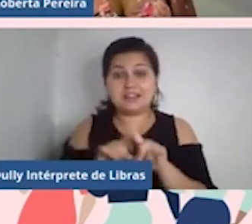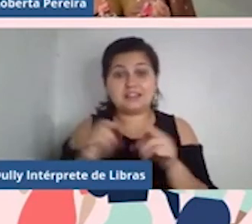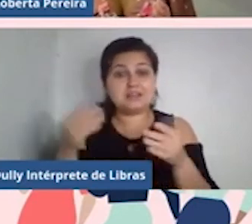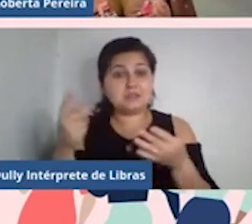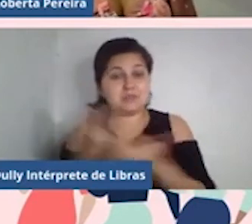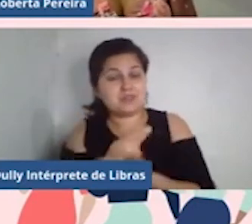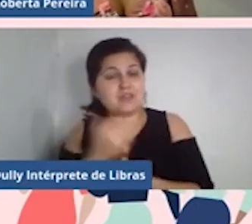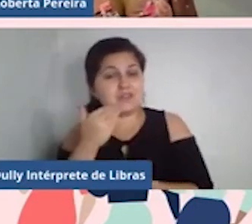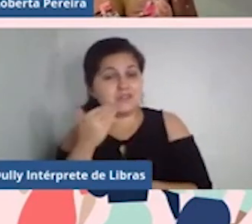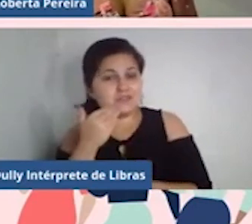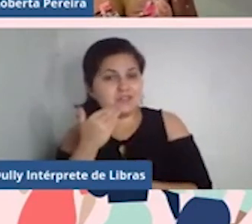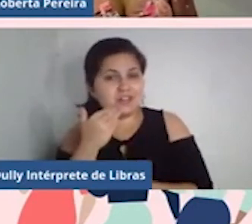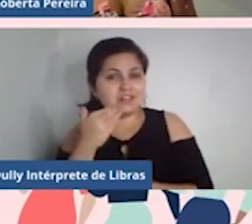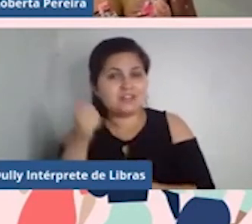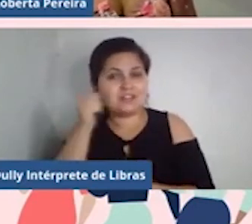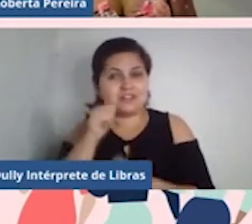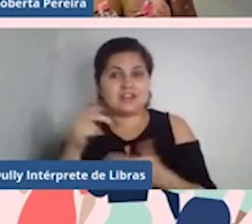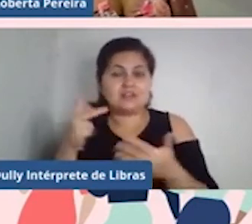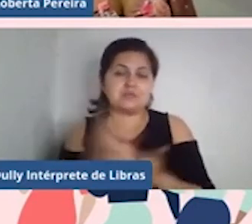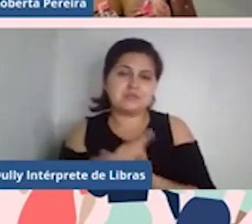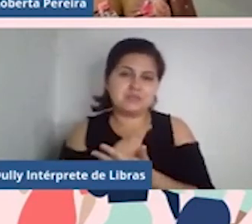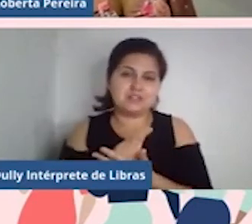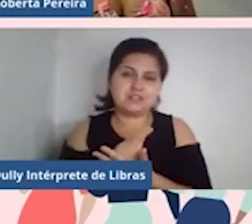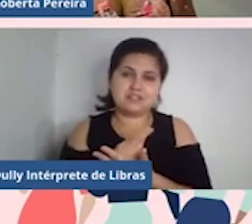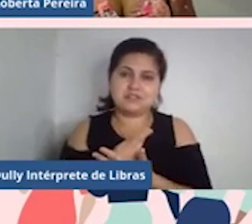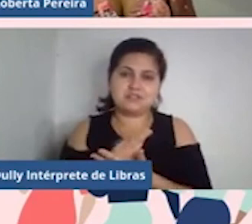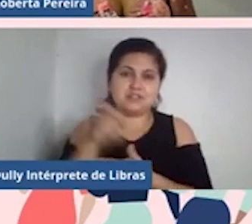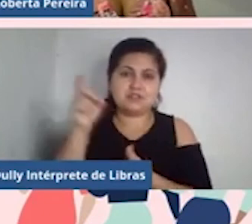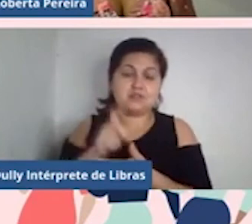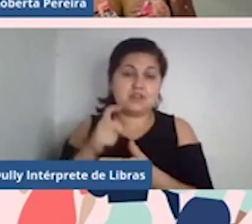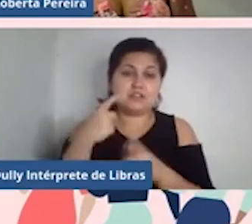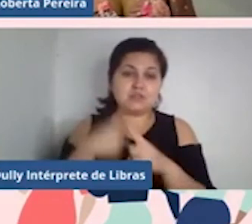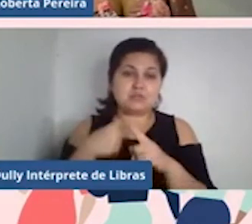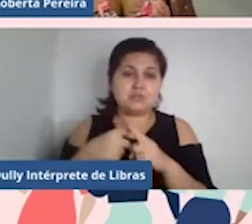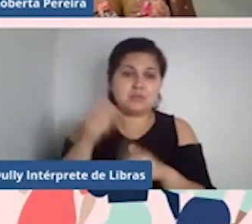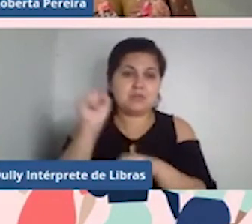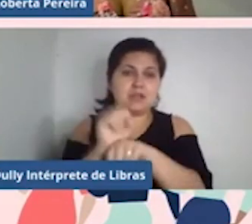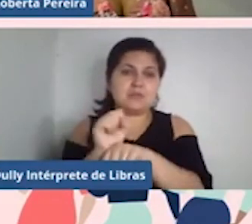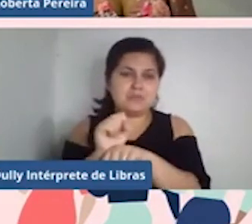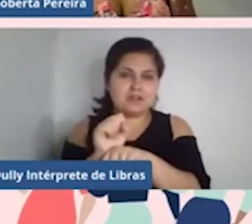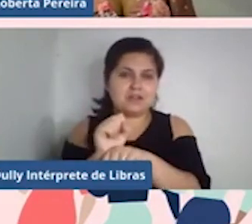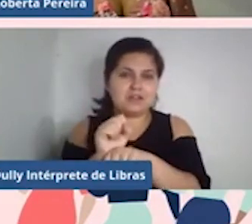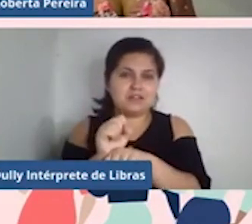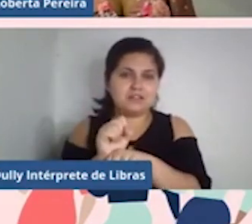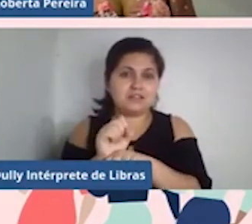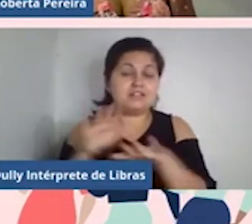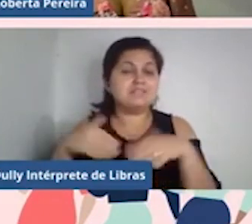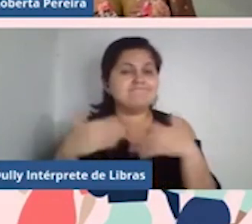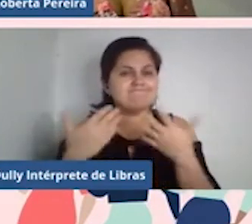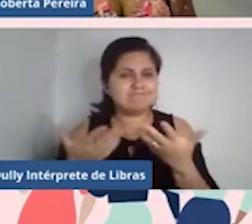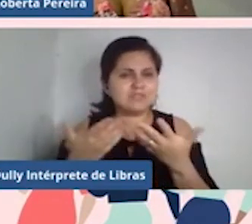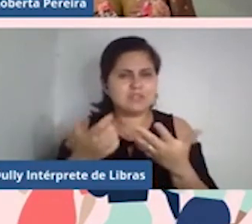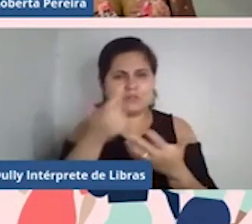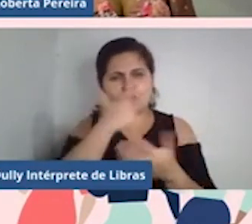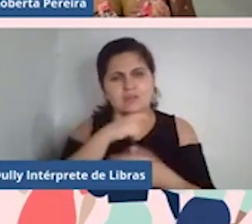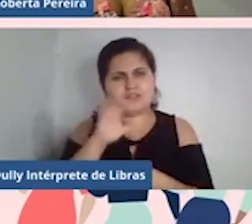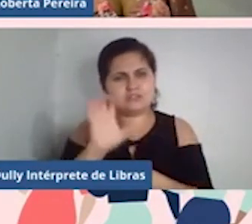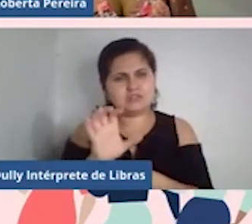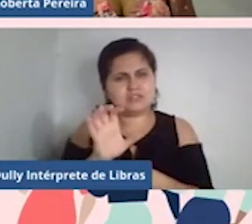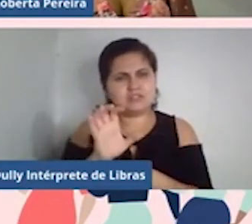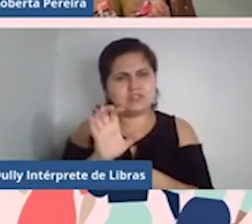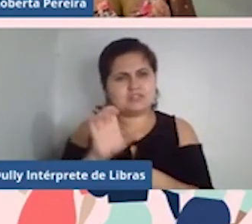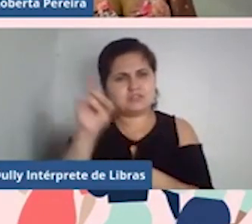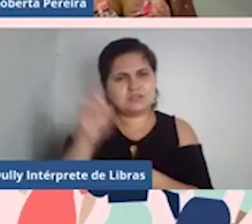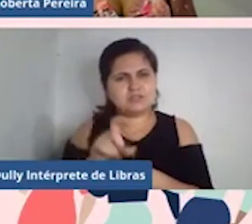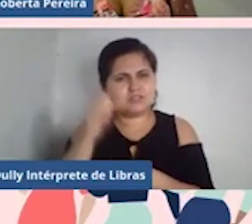também, e ela falhando não vai ser um motivo para ela parar, né? Então, eu acho que que é